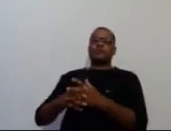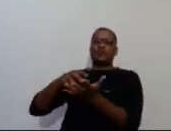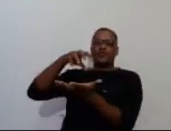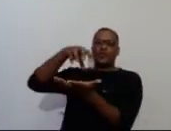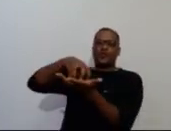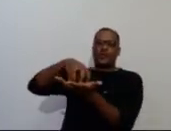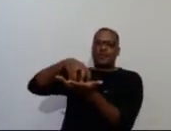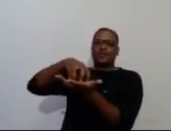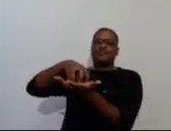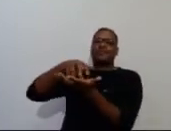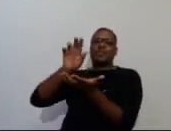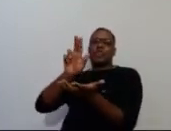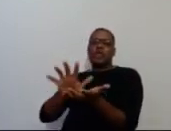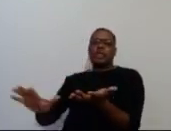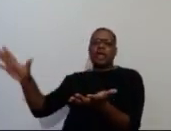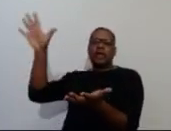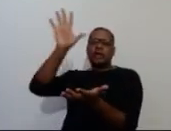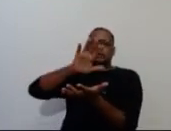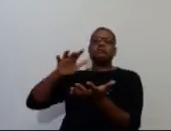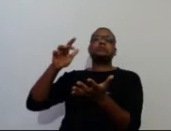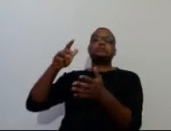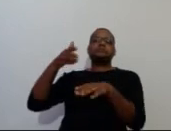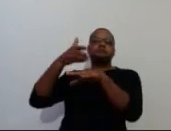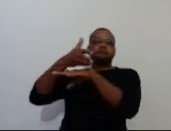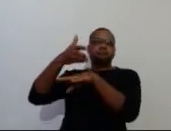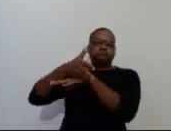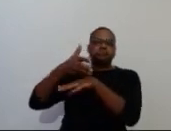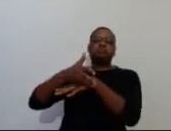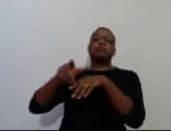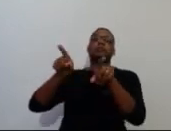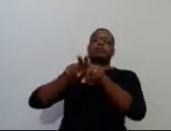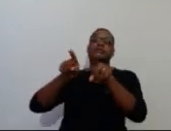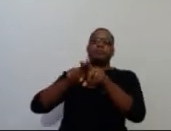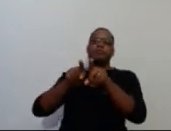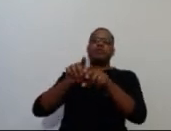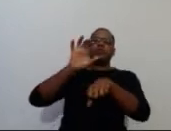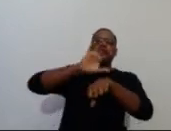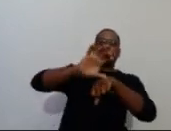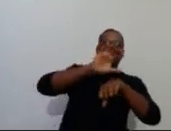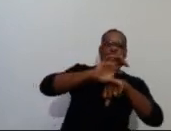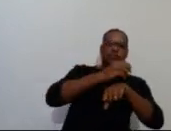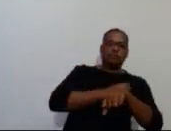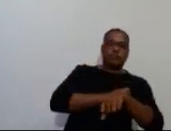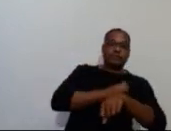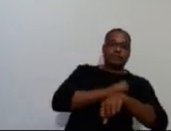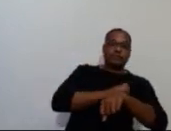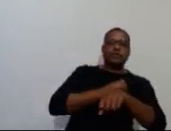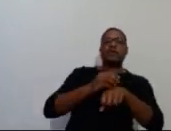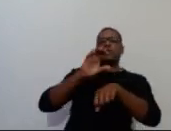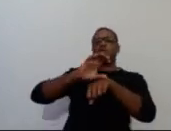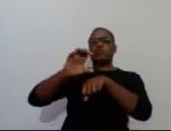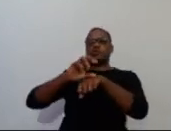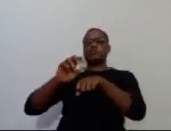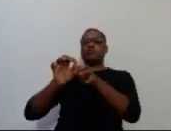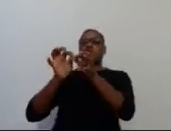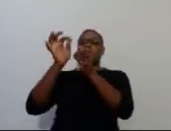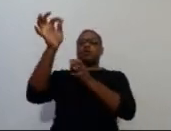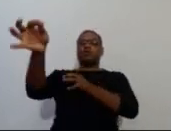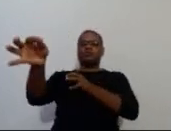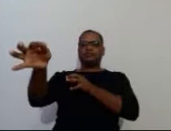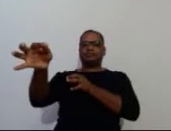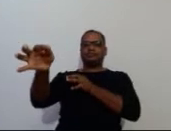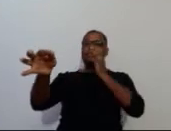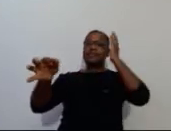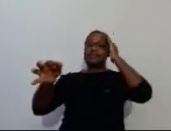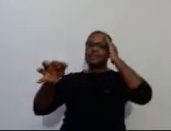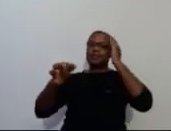relação entre cursos presenciais e curso à distância. Um indicador que a gente tem é o número de matrículas, a expansão de número de matrículas,